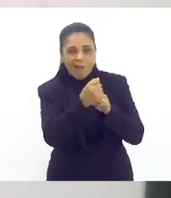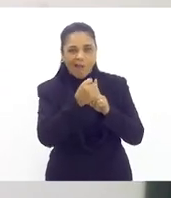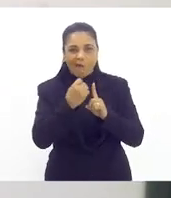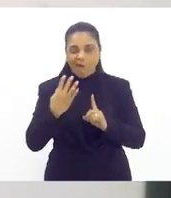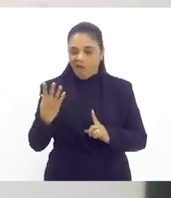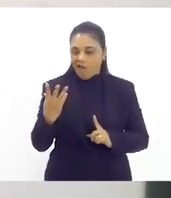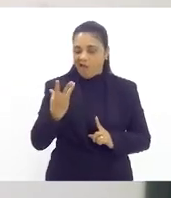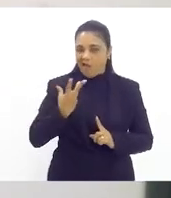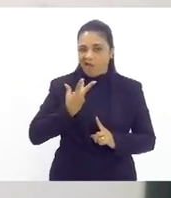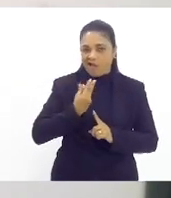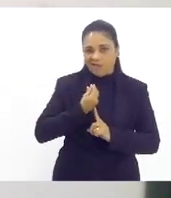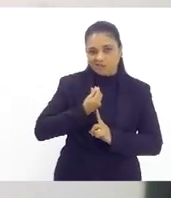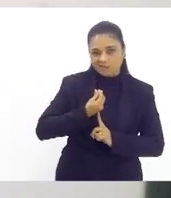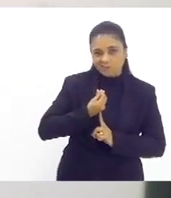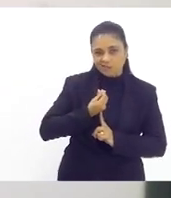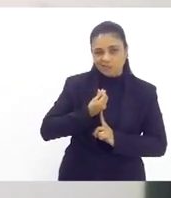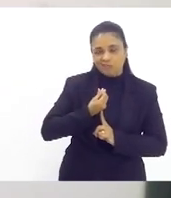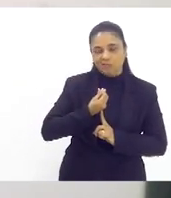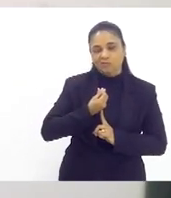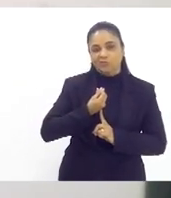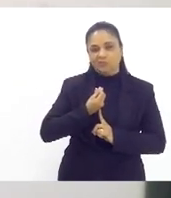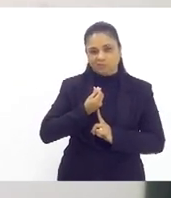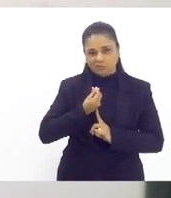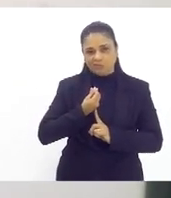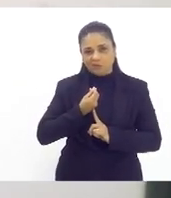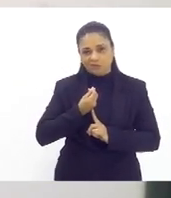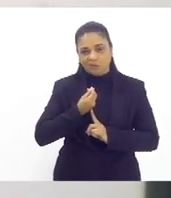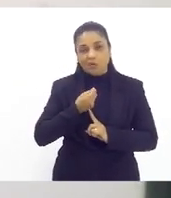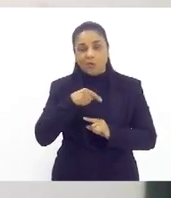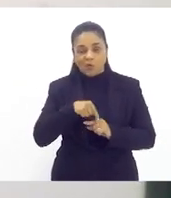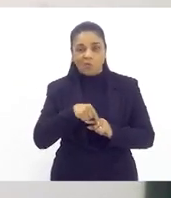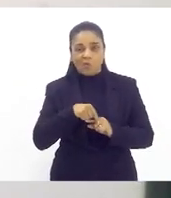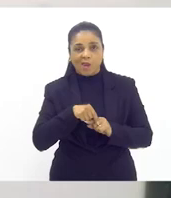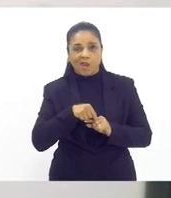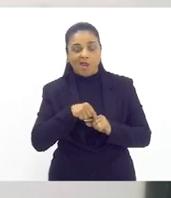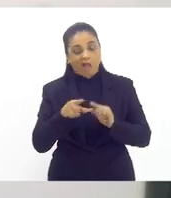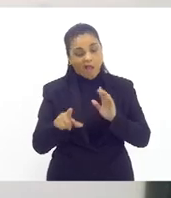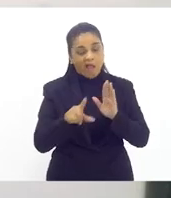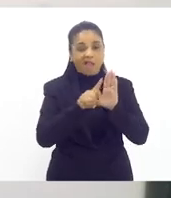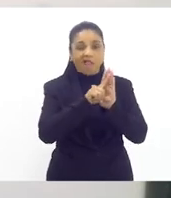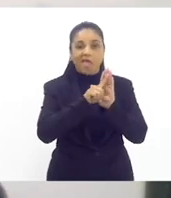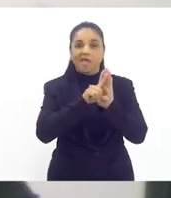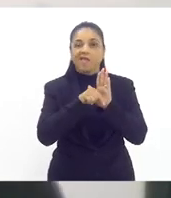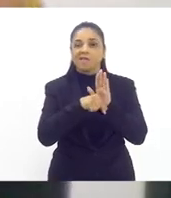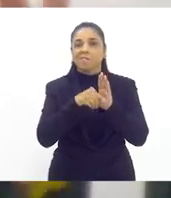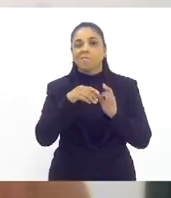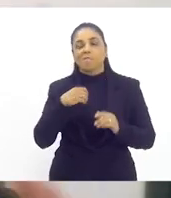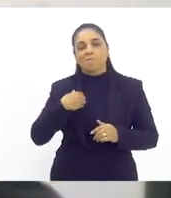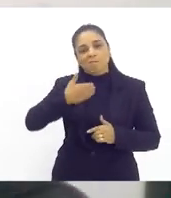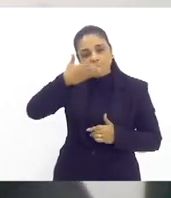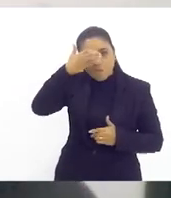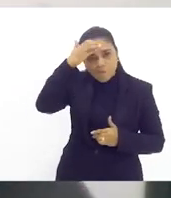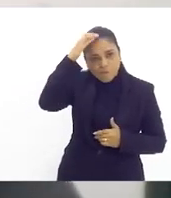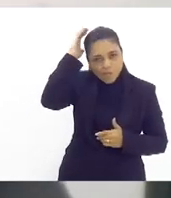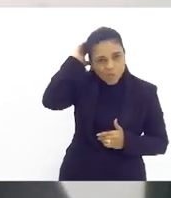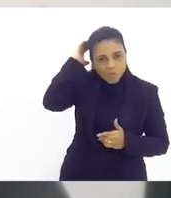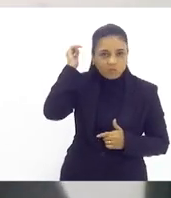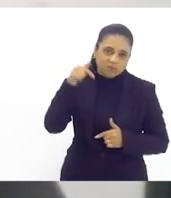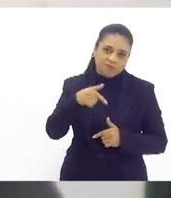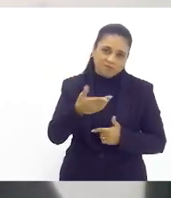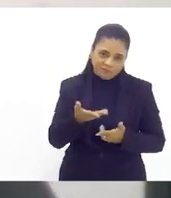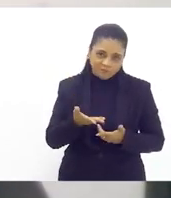artístico por recursos da Paulo Gustavo de fato pode ser nesse nível de especificidade de grandeza